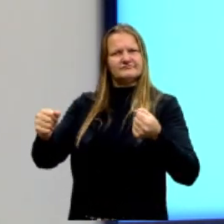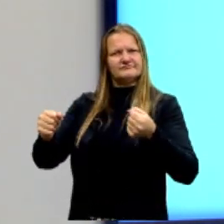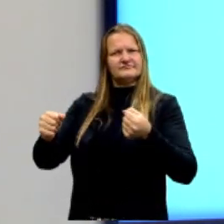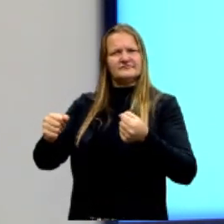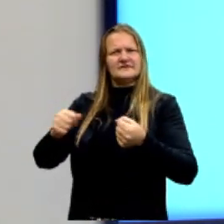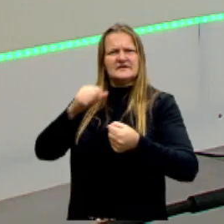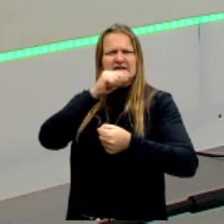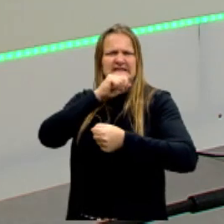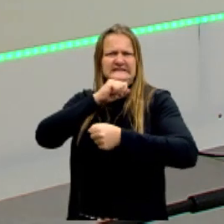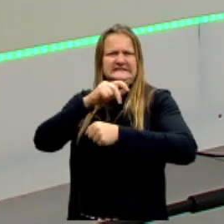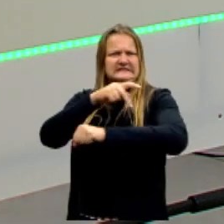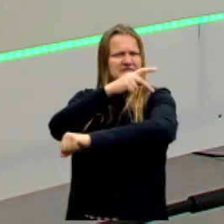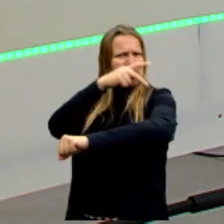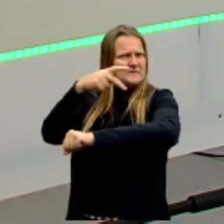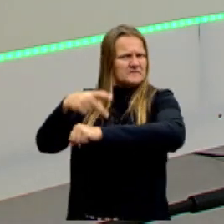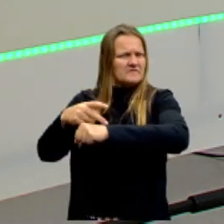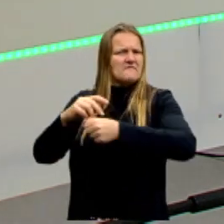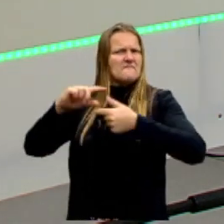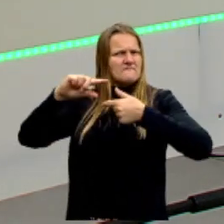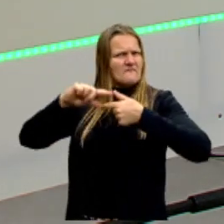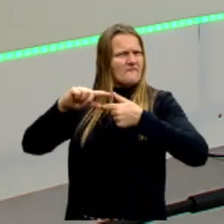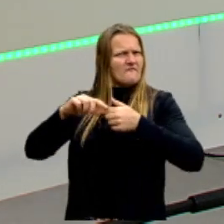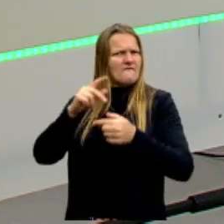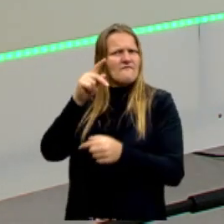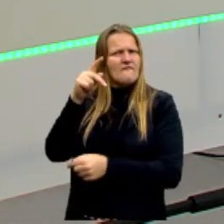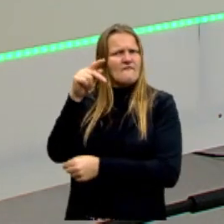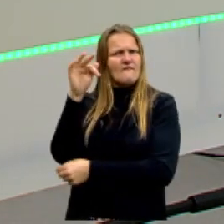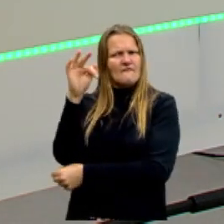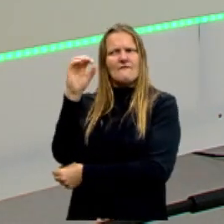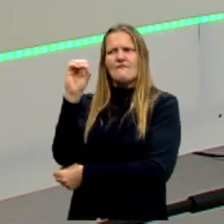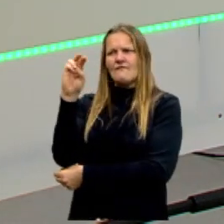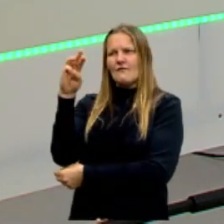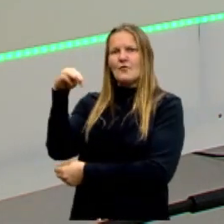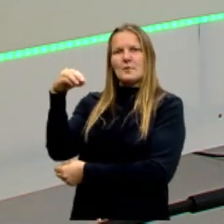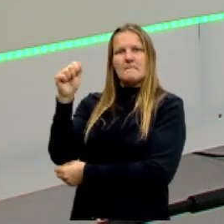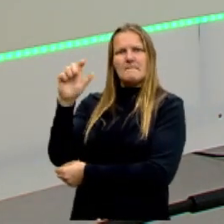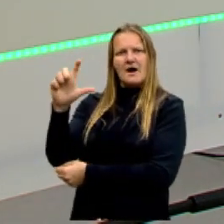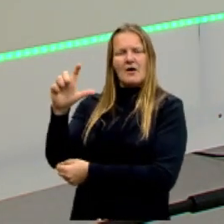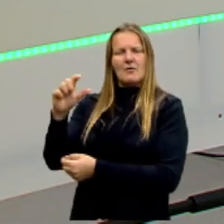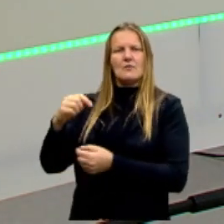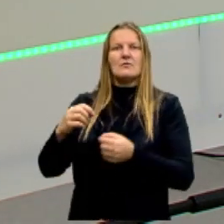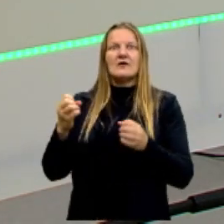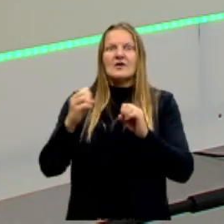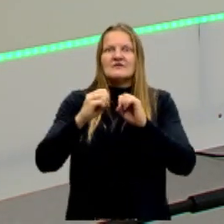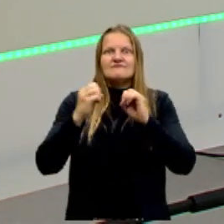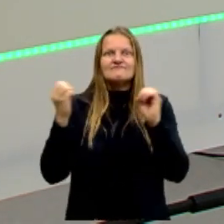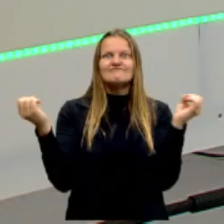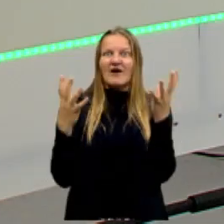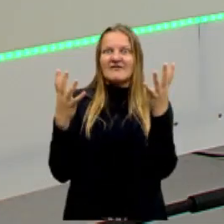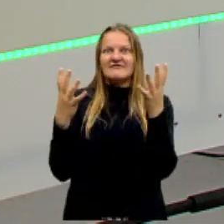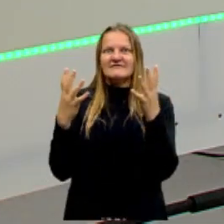antes formal a isso é bem claro no modernismo a